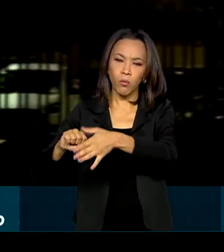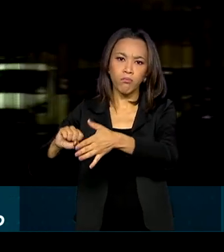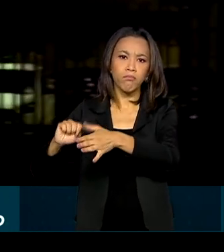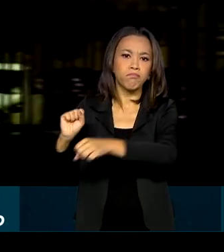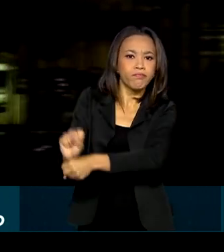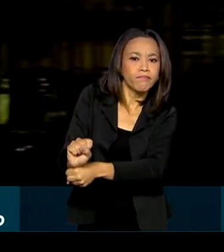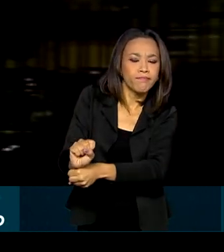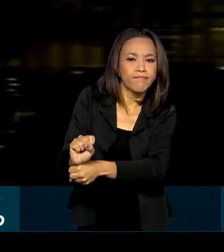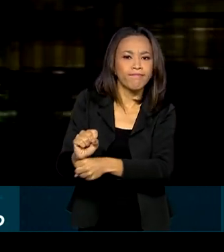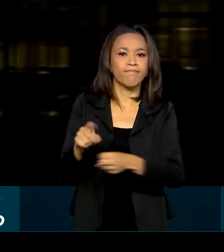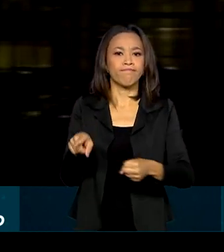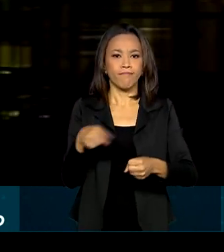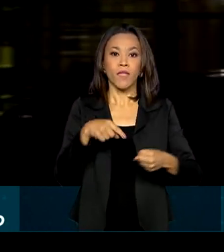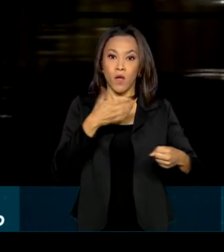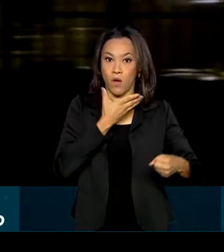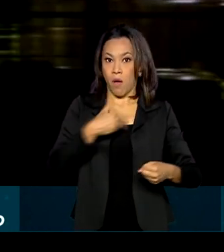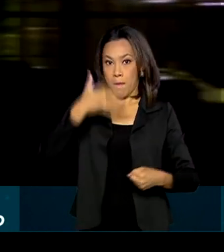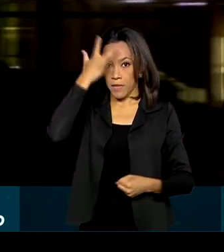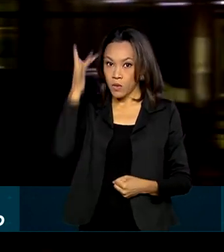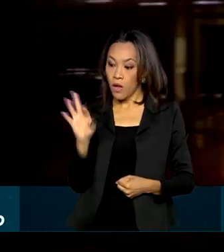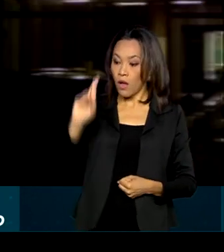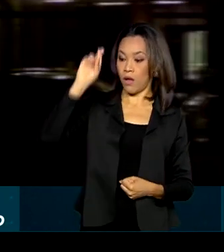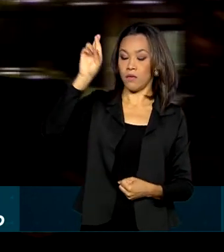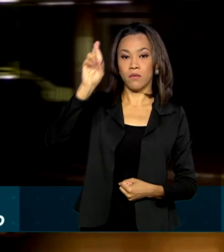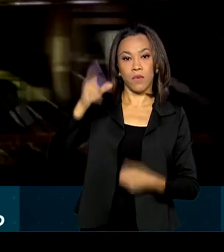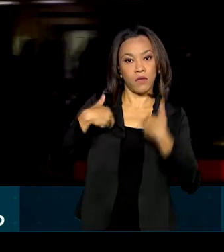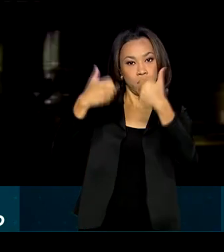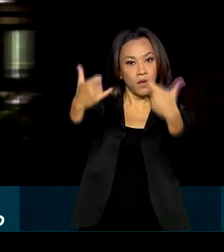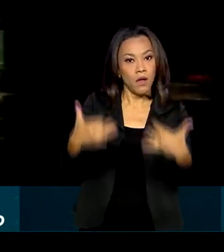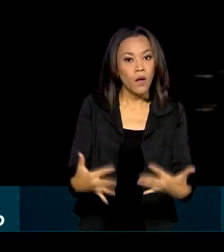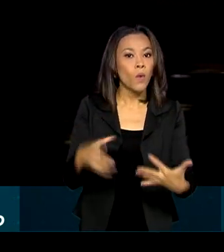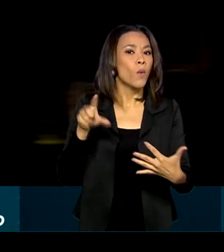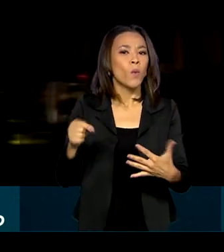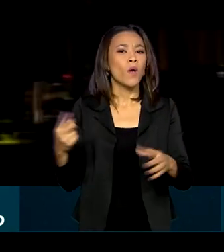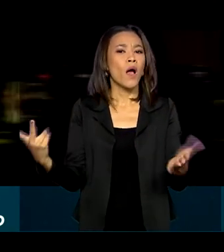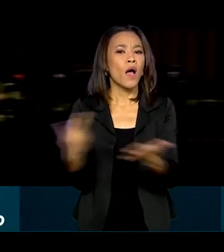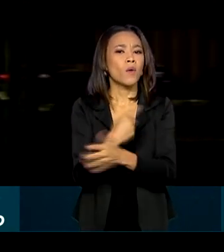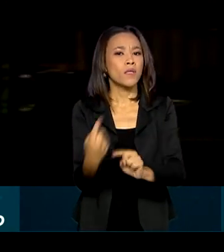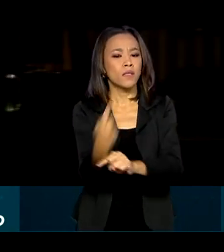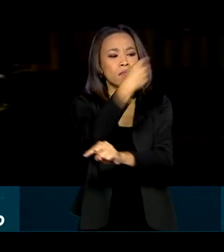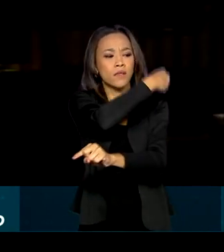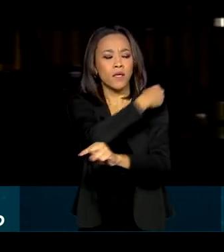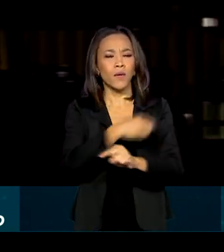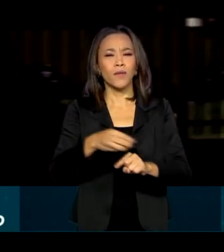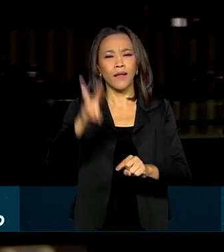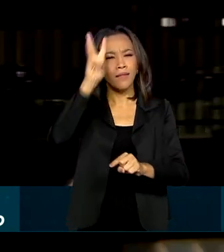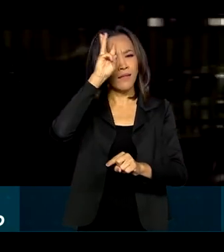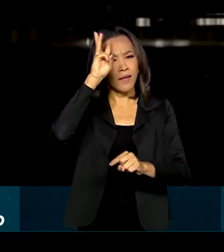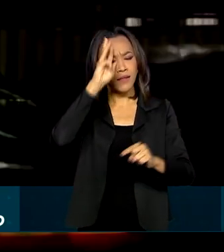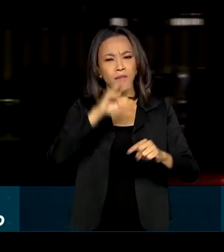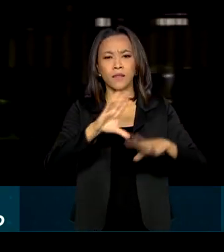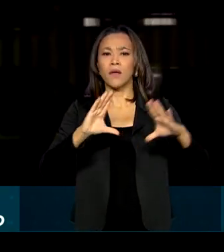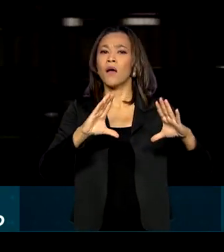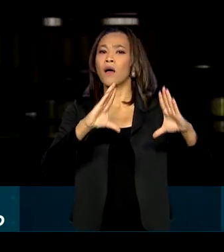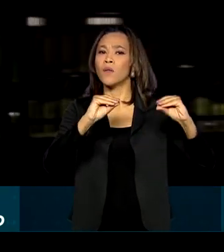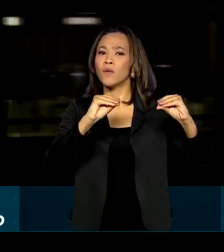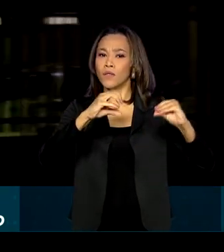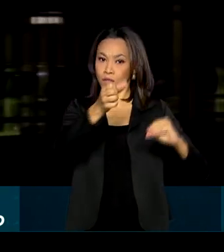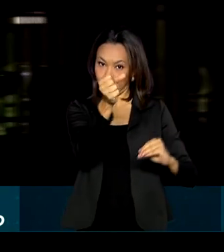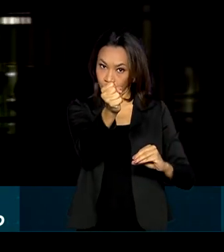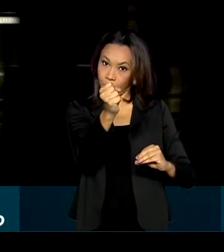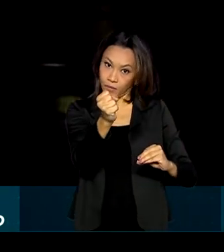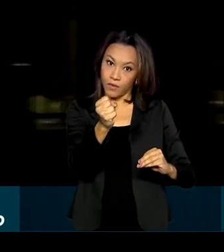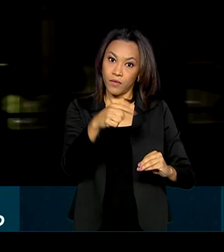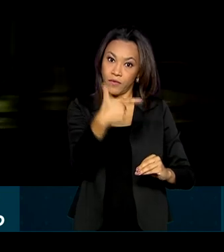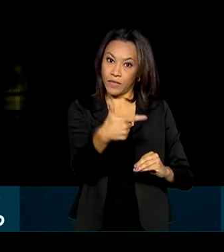com o operador nacional do sistema, a instabilidade ocorreu na última terça-feira, às 8h27 da noite.